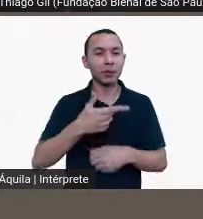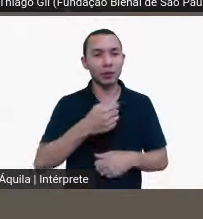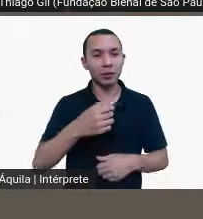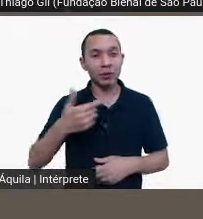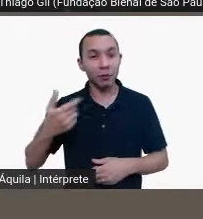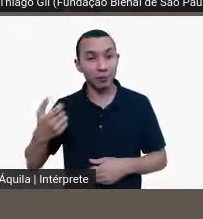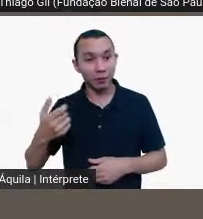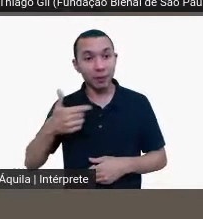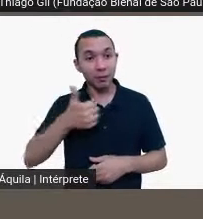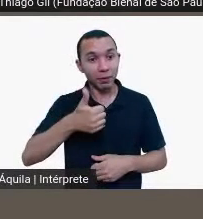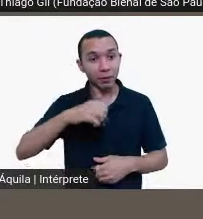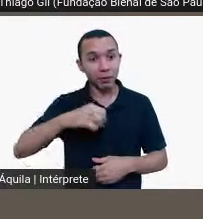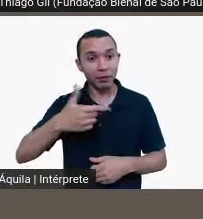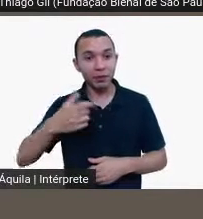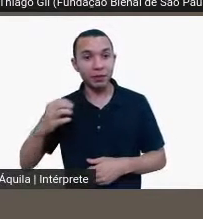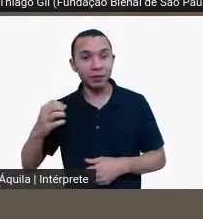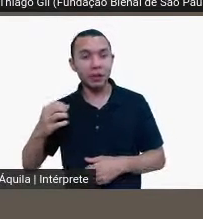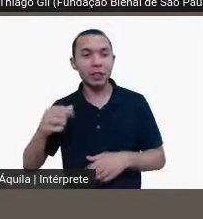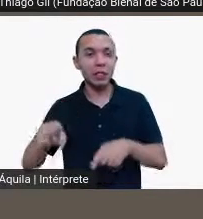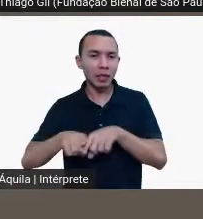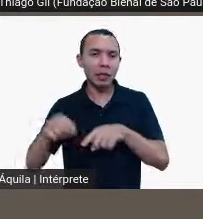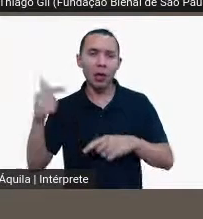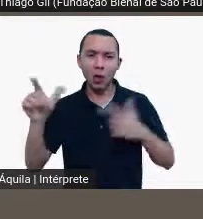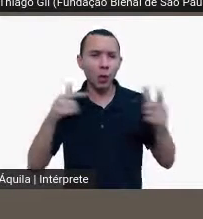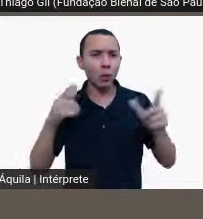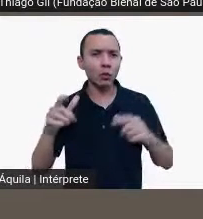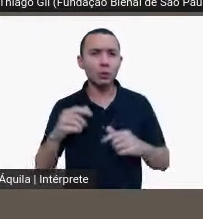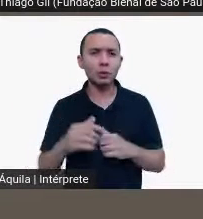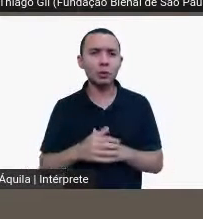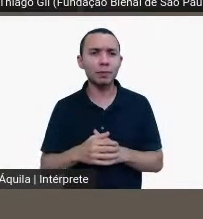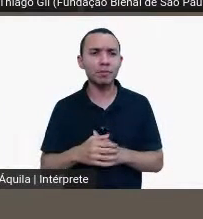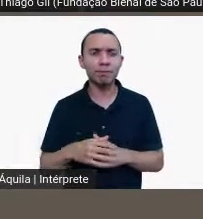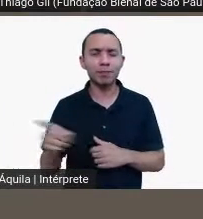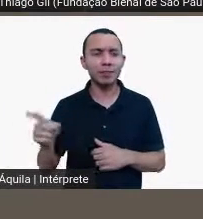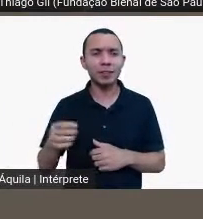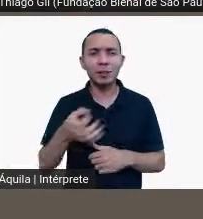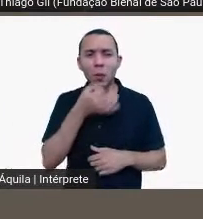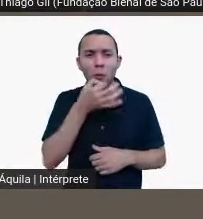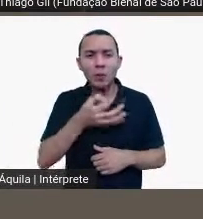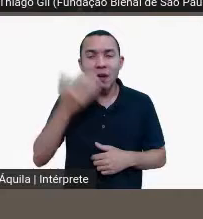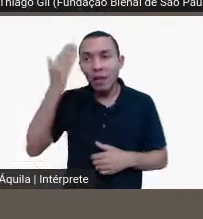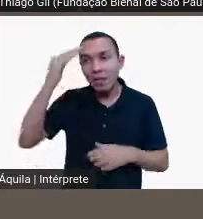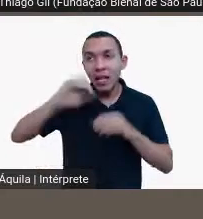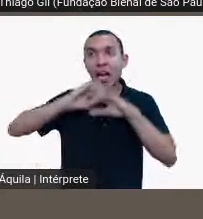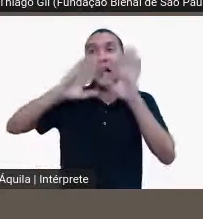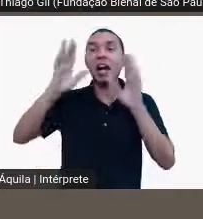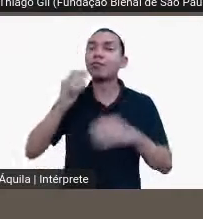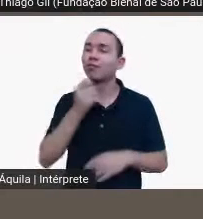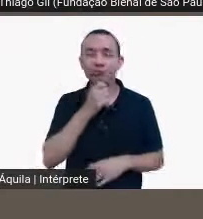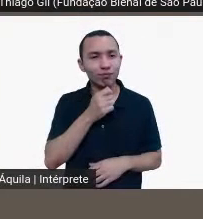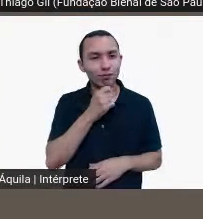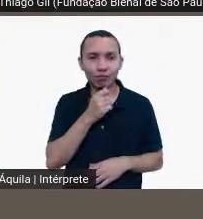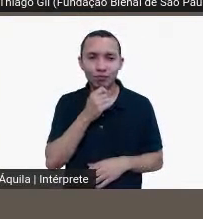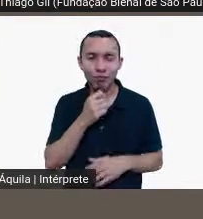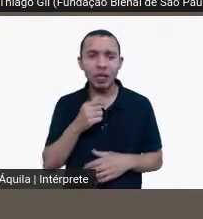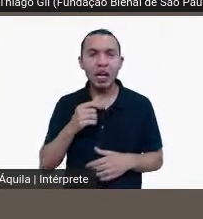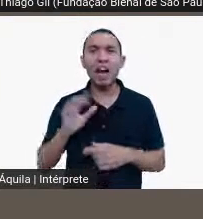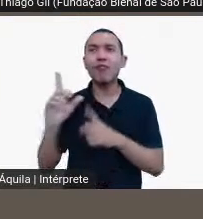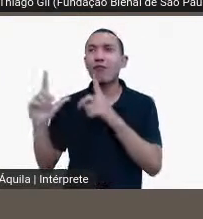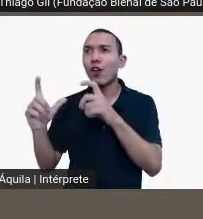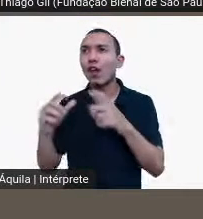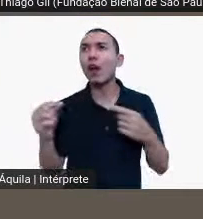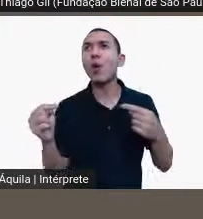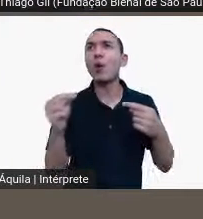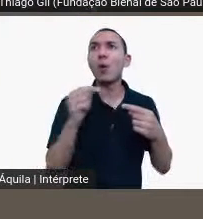outros envolvidos na organização da semana entendiam que a fotografia podia ter alguma contribuição relevante